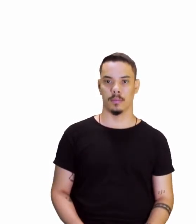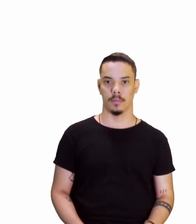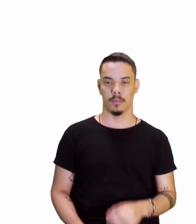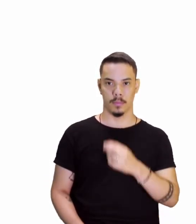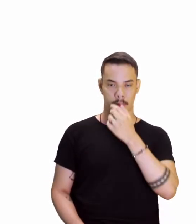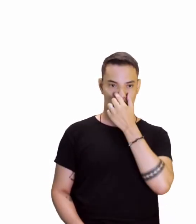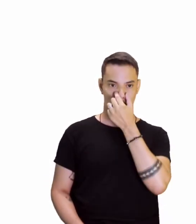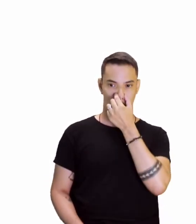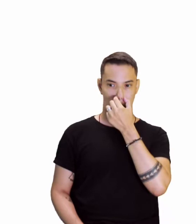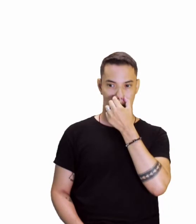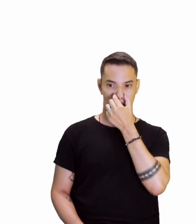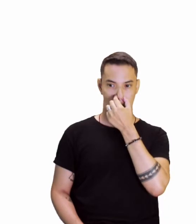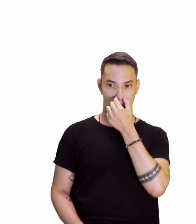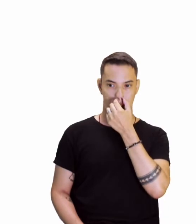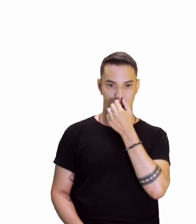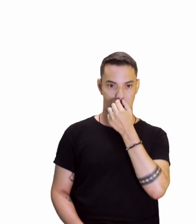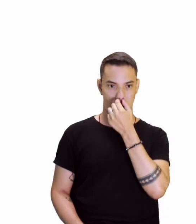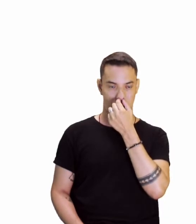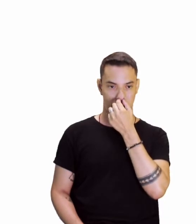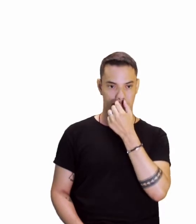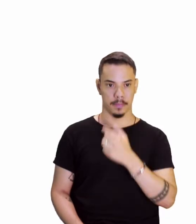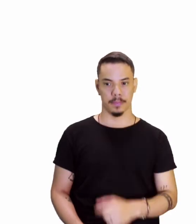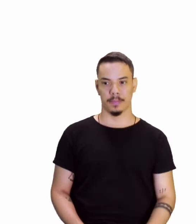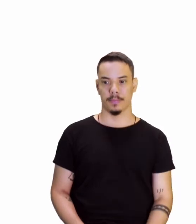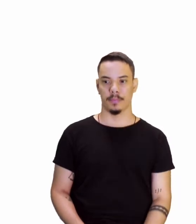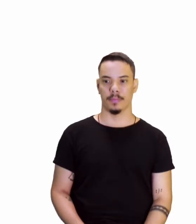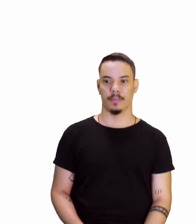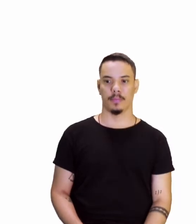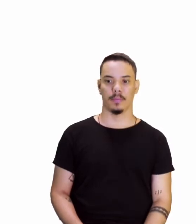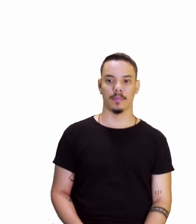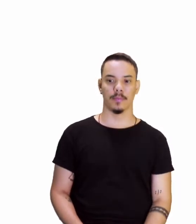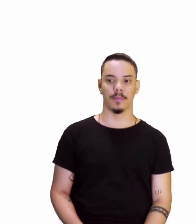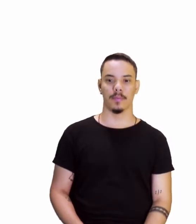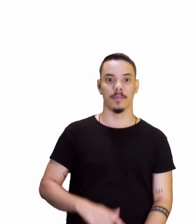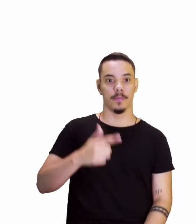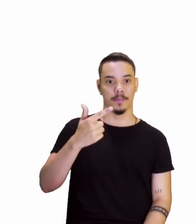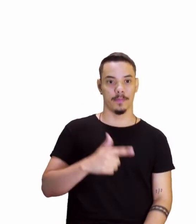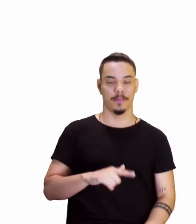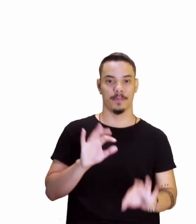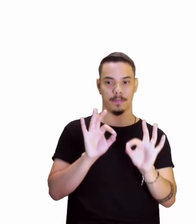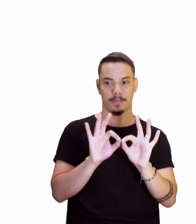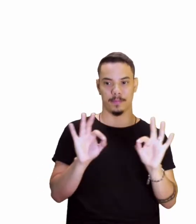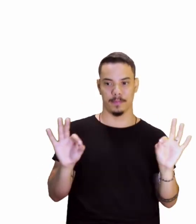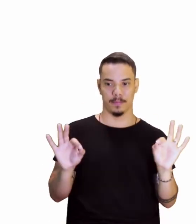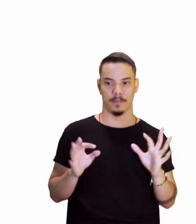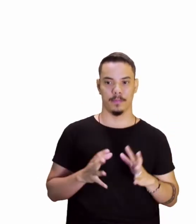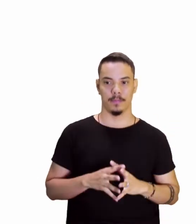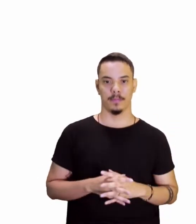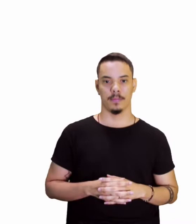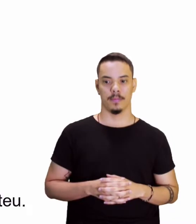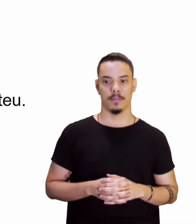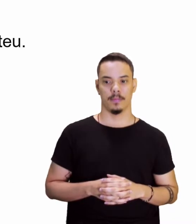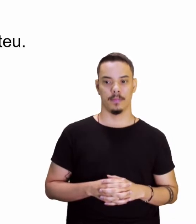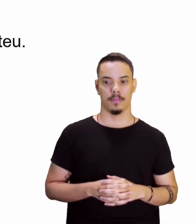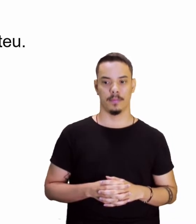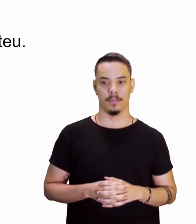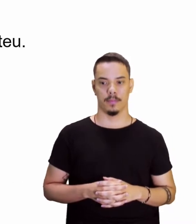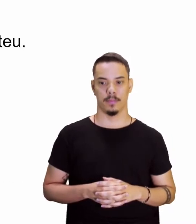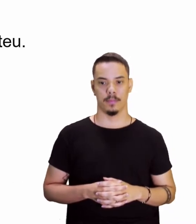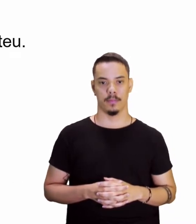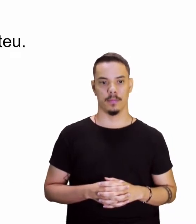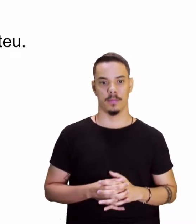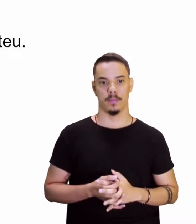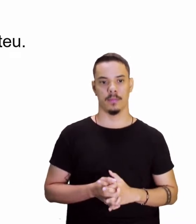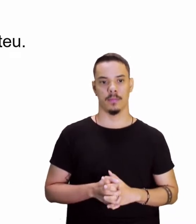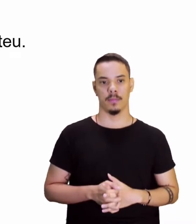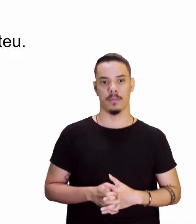Muito bem. Vamos lá, mais uma frase, mais uma oração para você. Aqui nós temos o